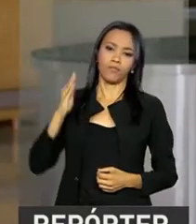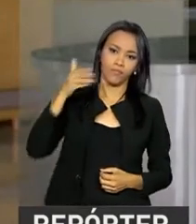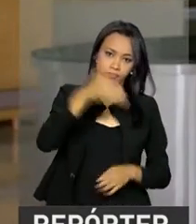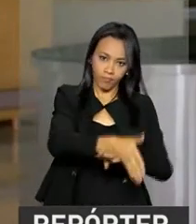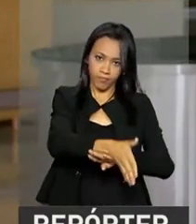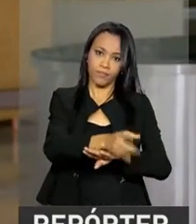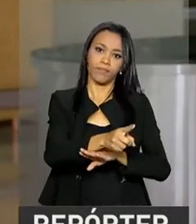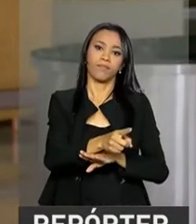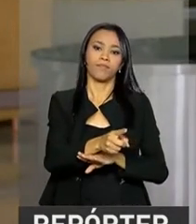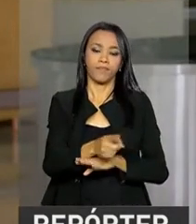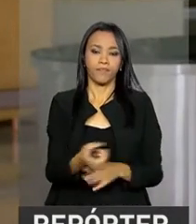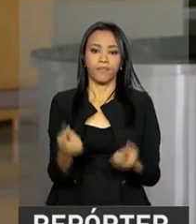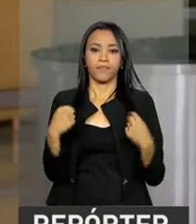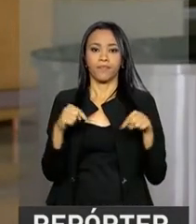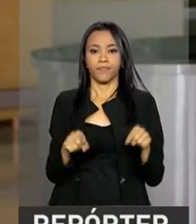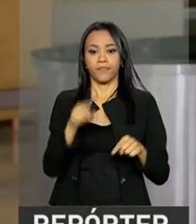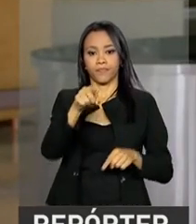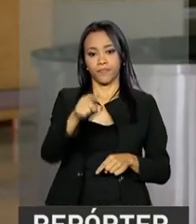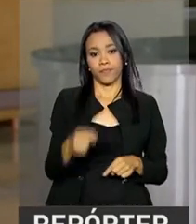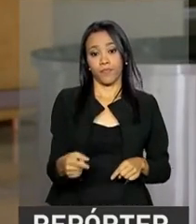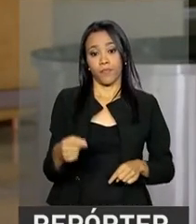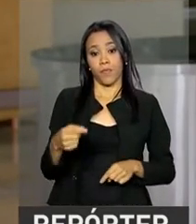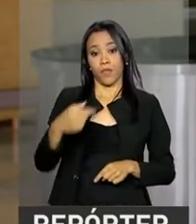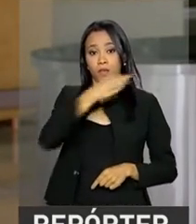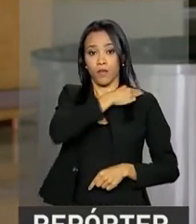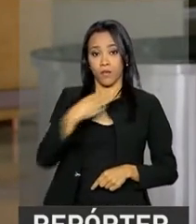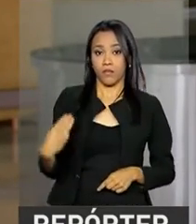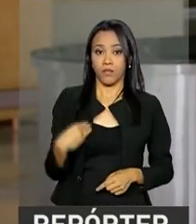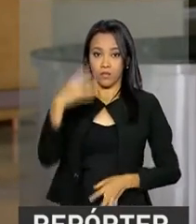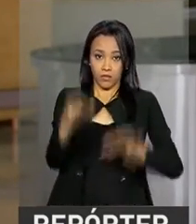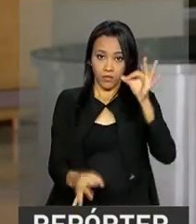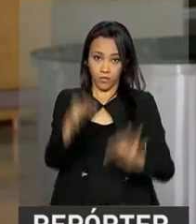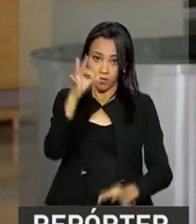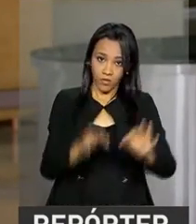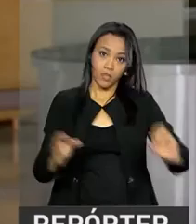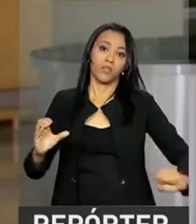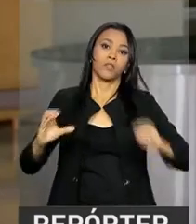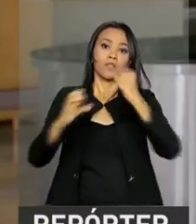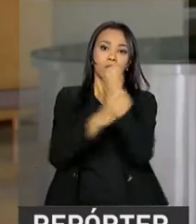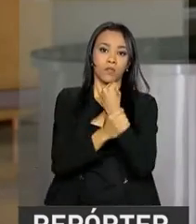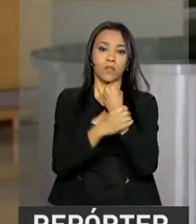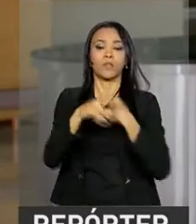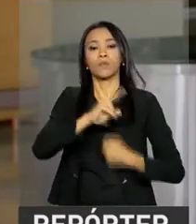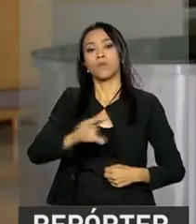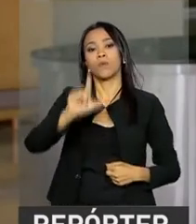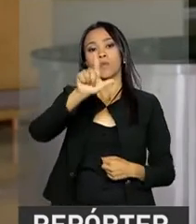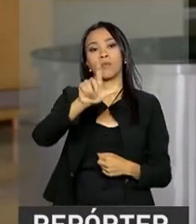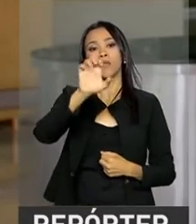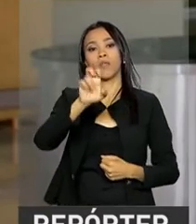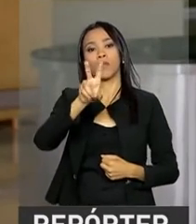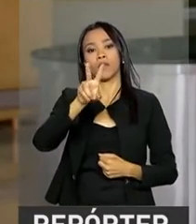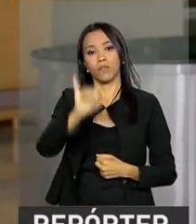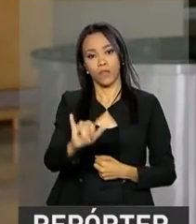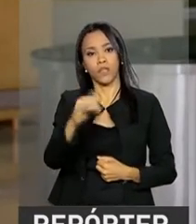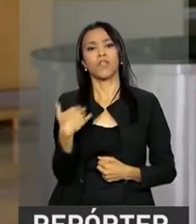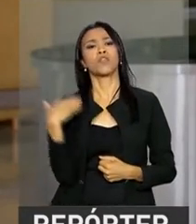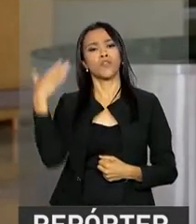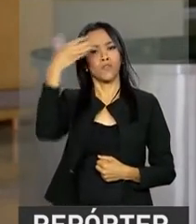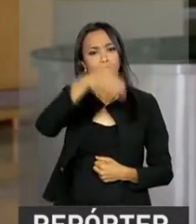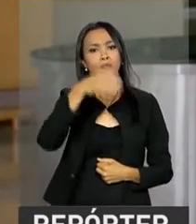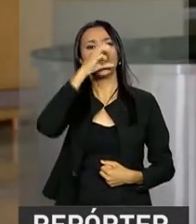e o ministro da justiça e segurança pública josé levi que também esteve no sábado em vitória